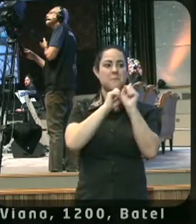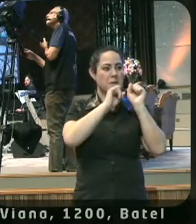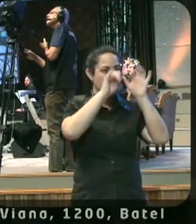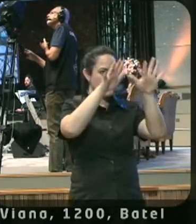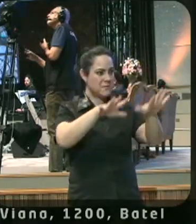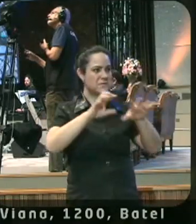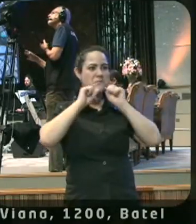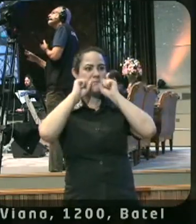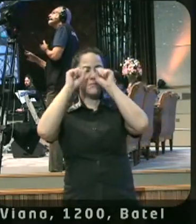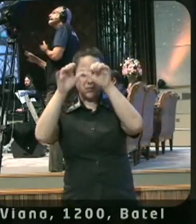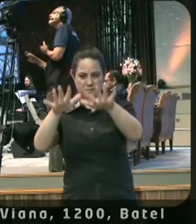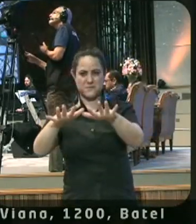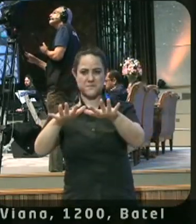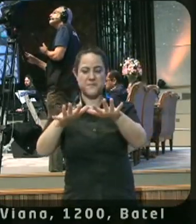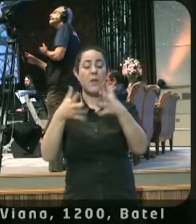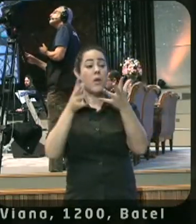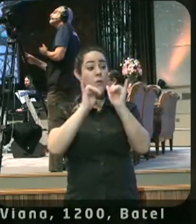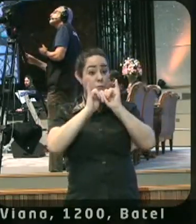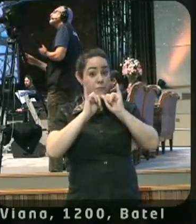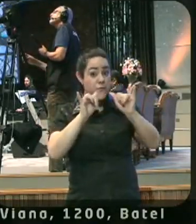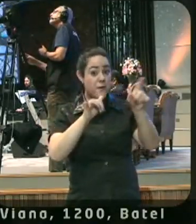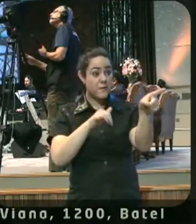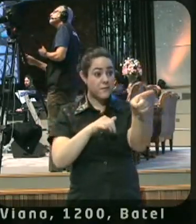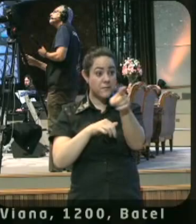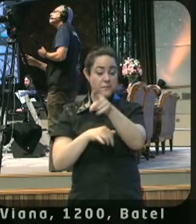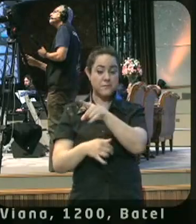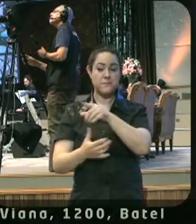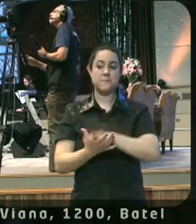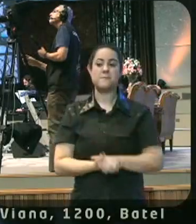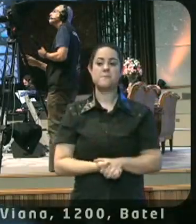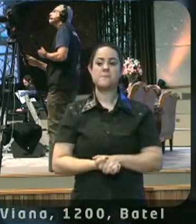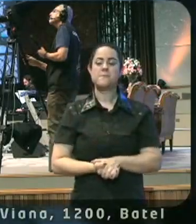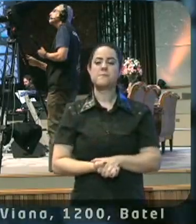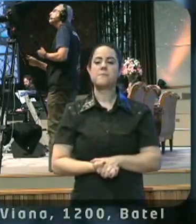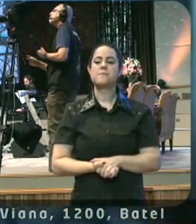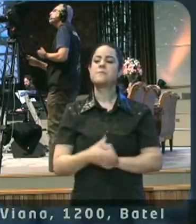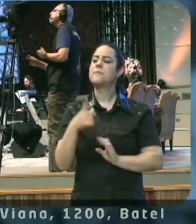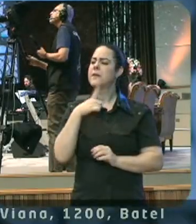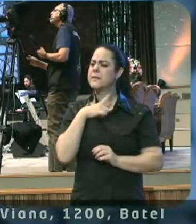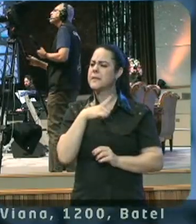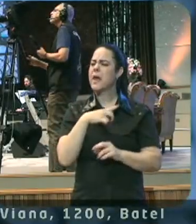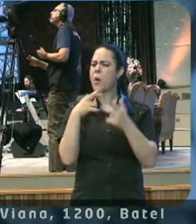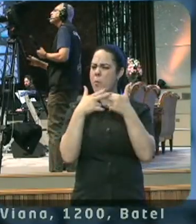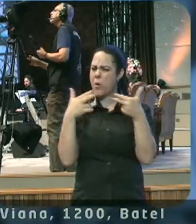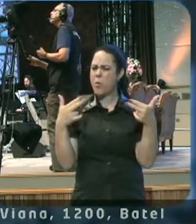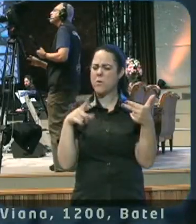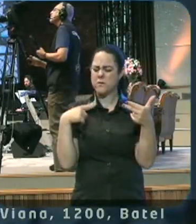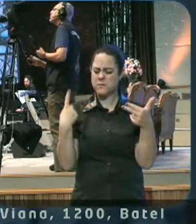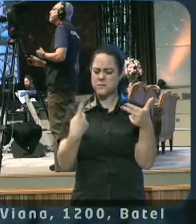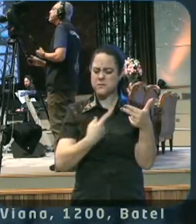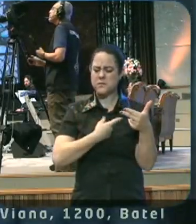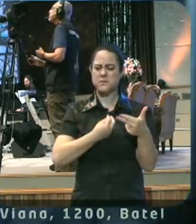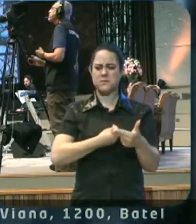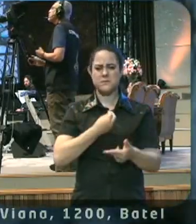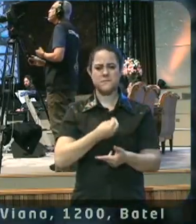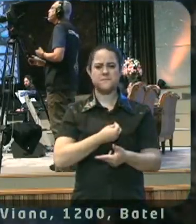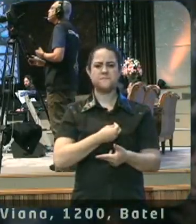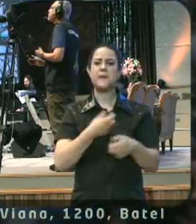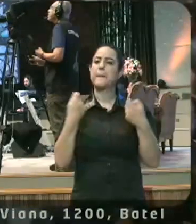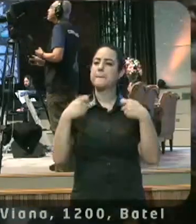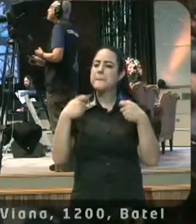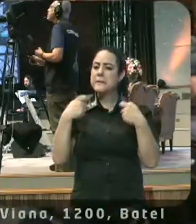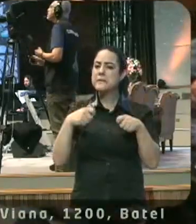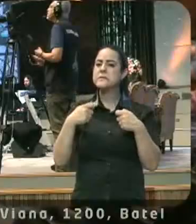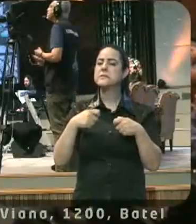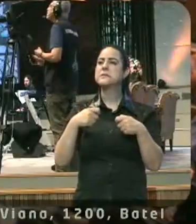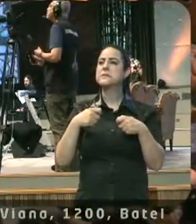tá? Quero dizer para você o seguinte: há algumas coisas na nossa vida que a gente